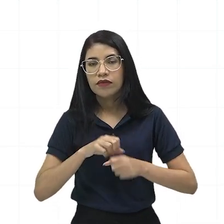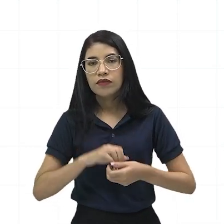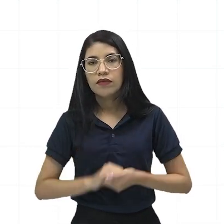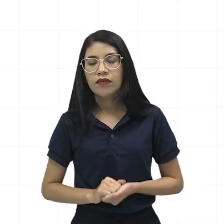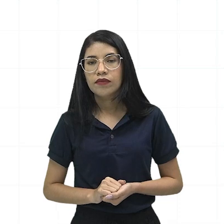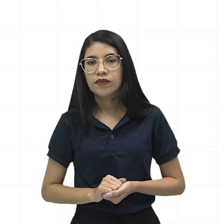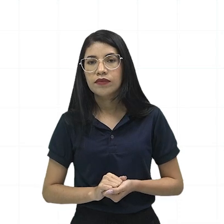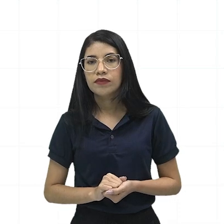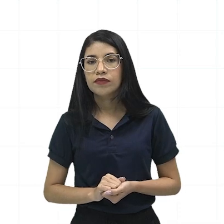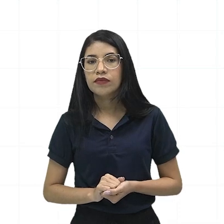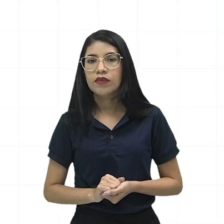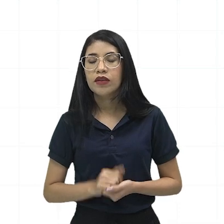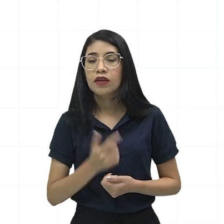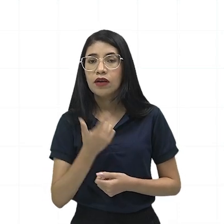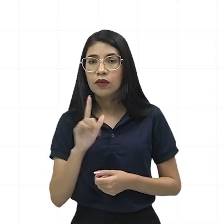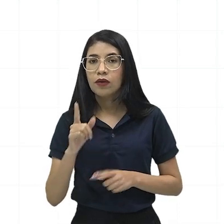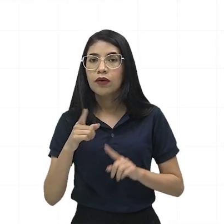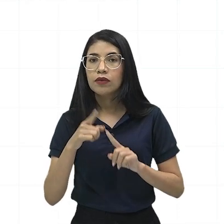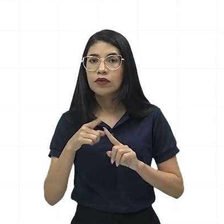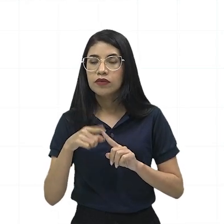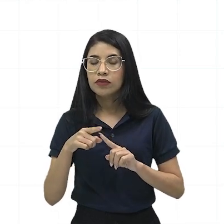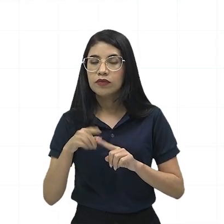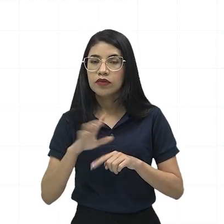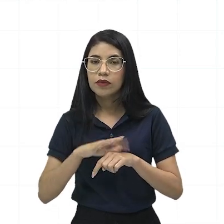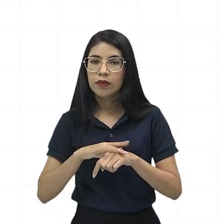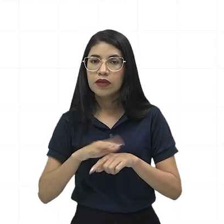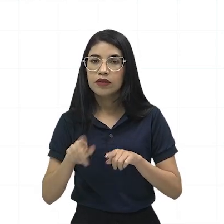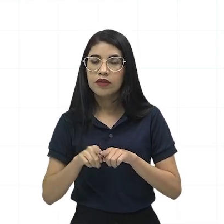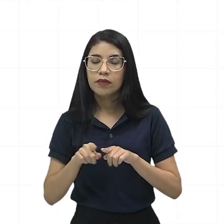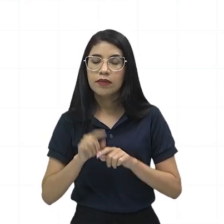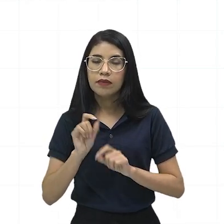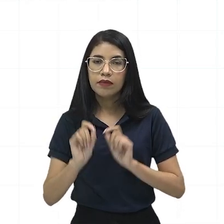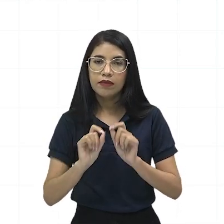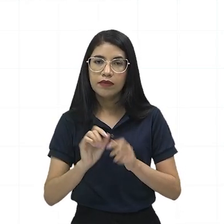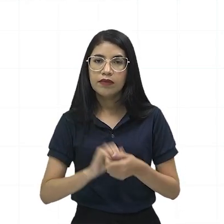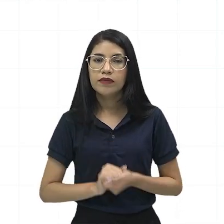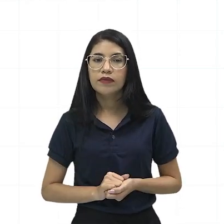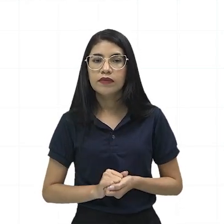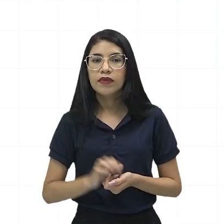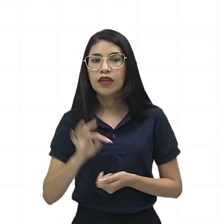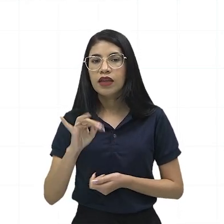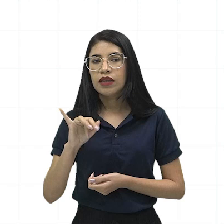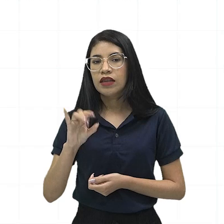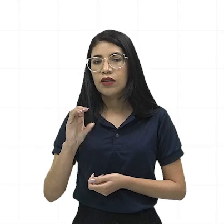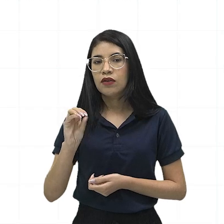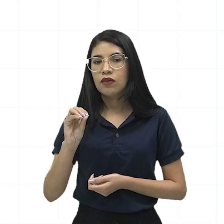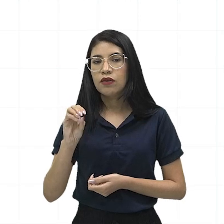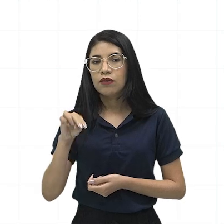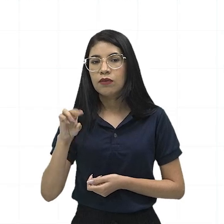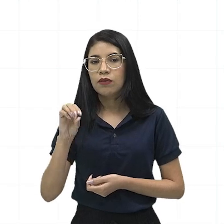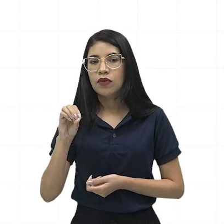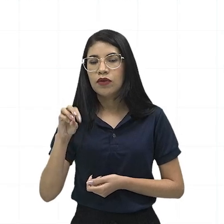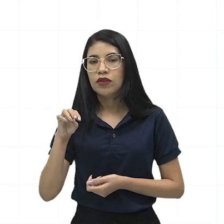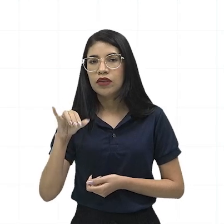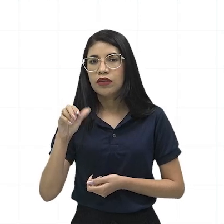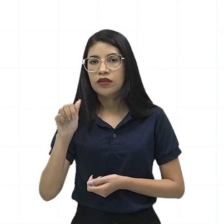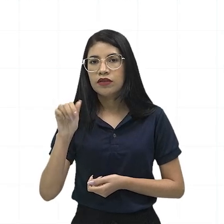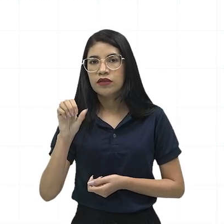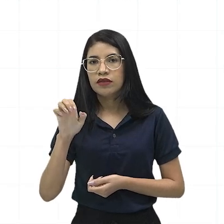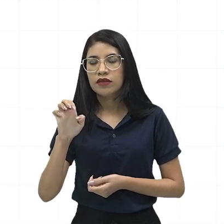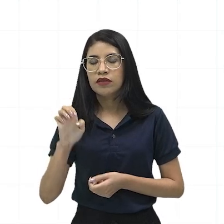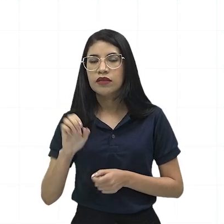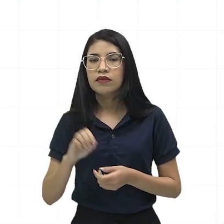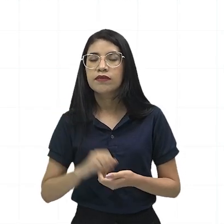transmissíveis. A gente vai ver que existe outra doença, outra infecção, que é a tricomoníase. A tricomoníase